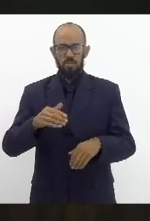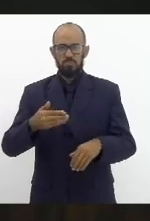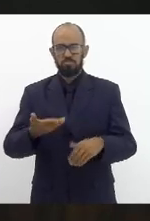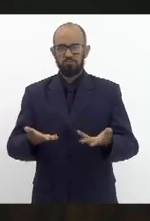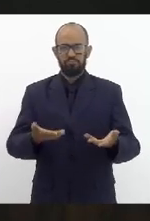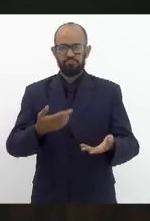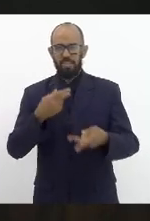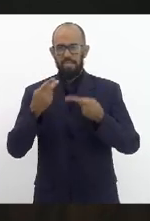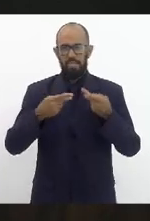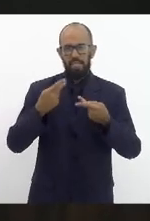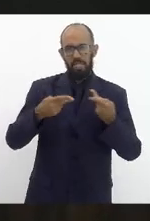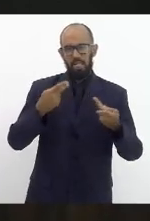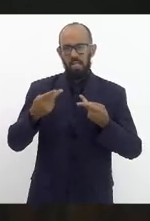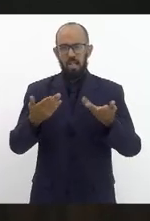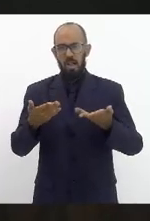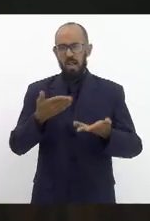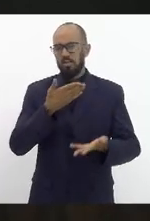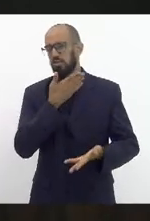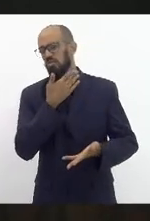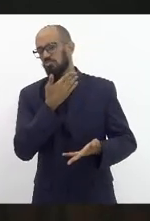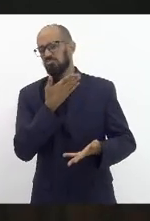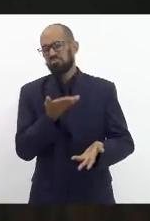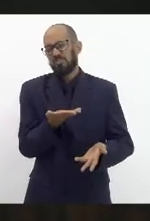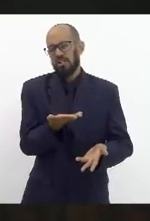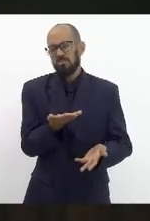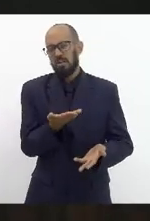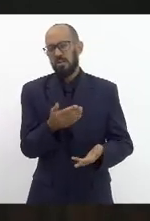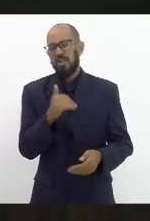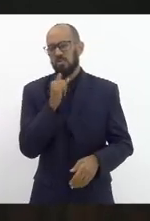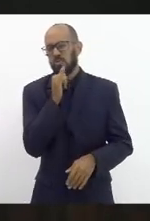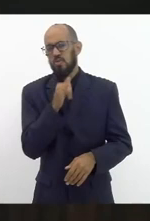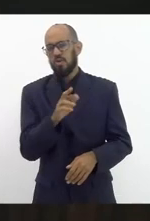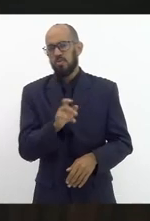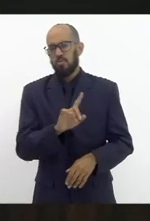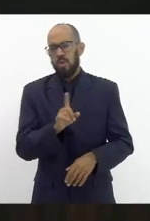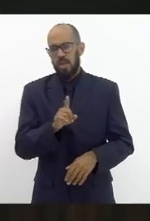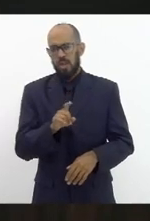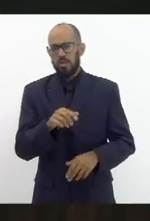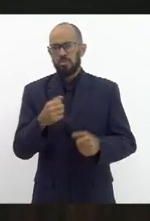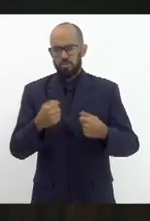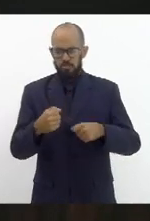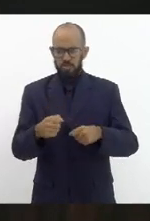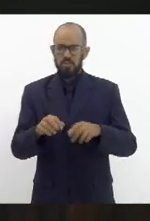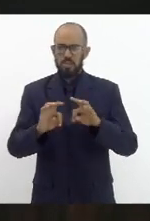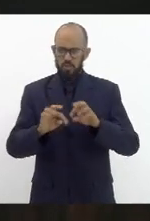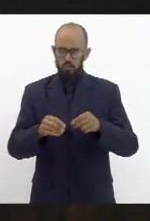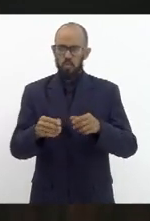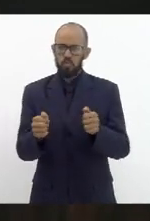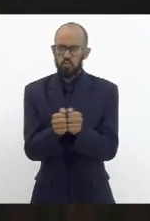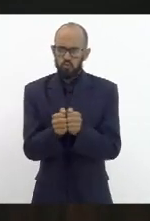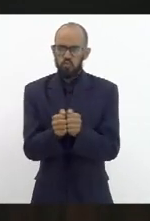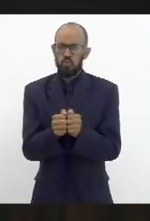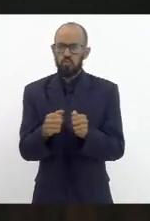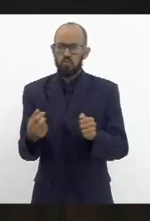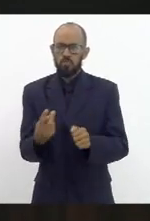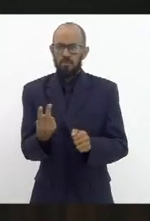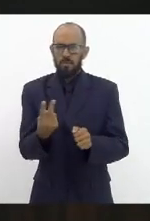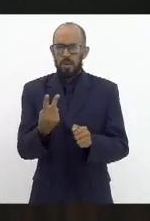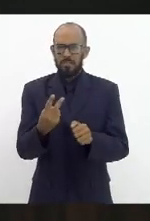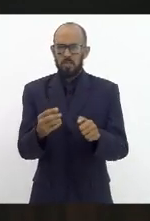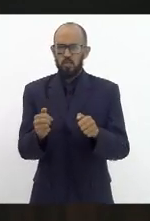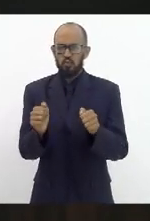chegue através de uma onda, e de uma onda que todos nós possamos surfar no bom sentido, no sentido